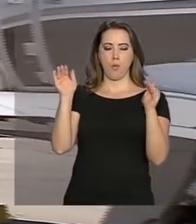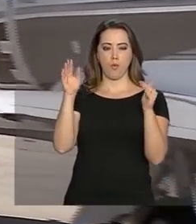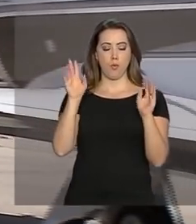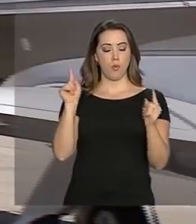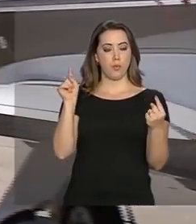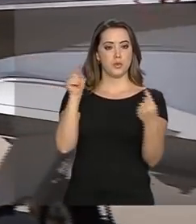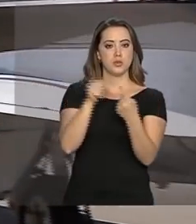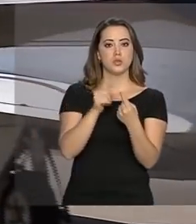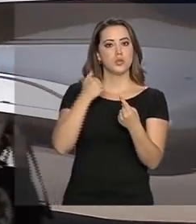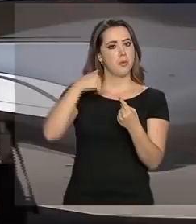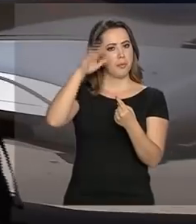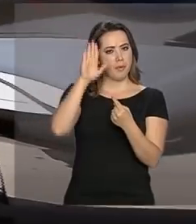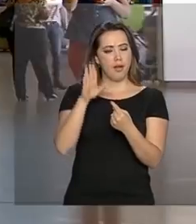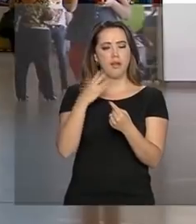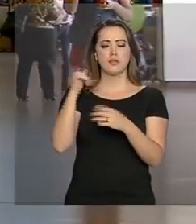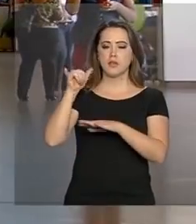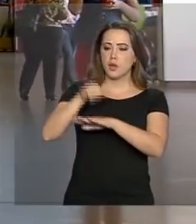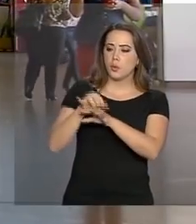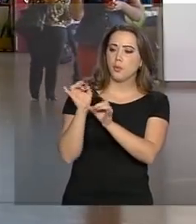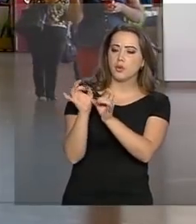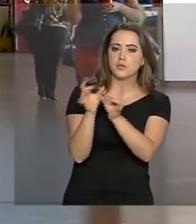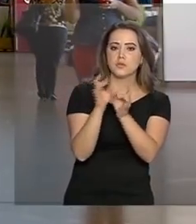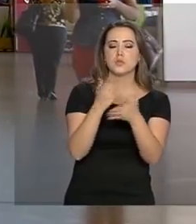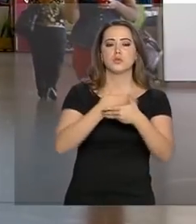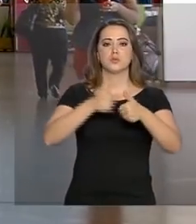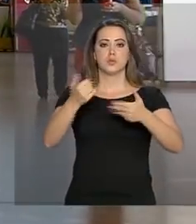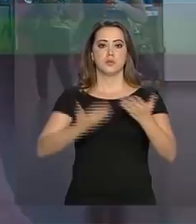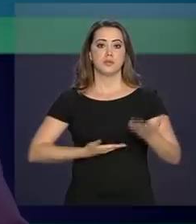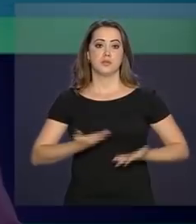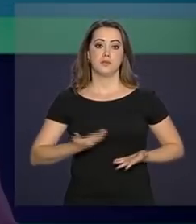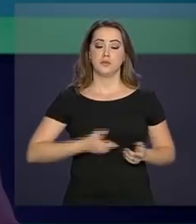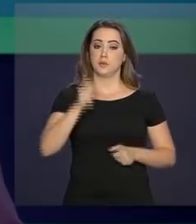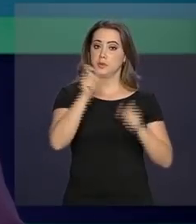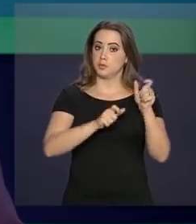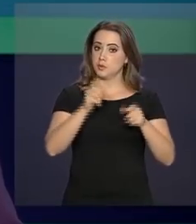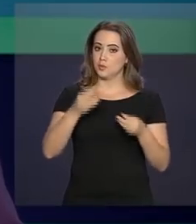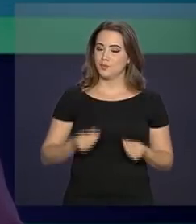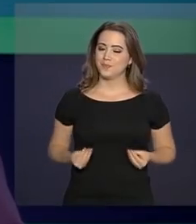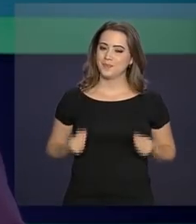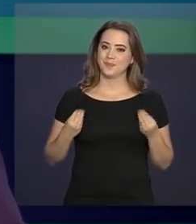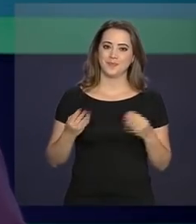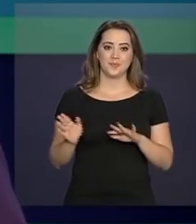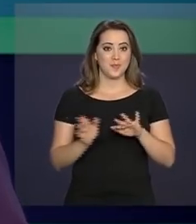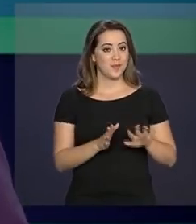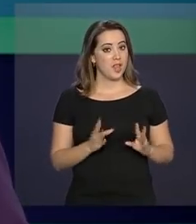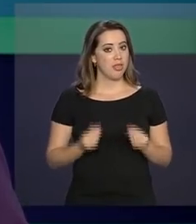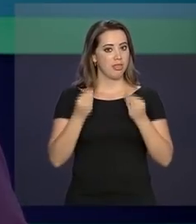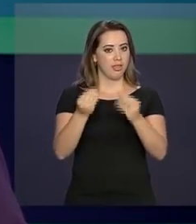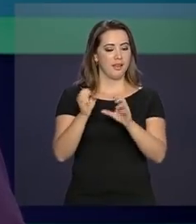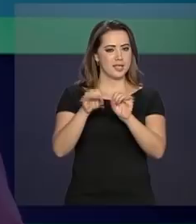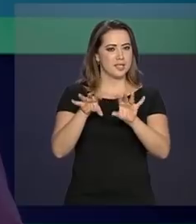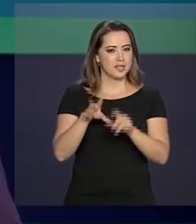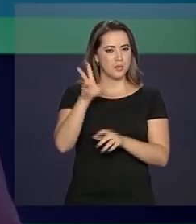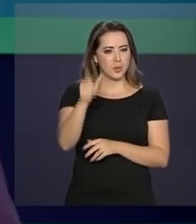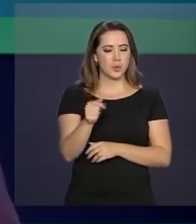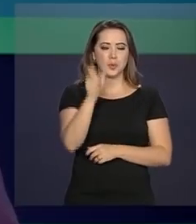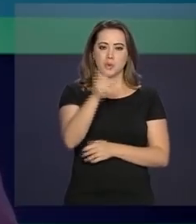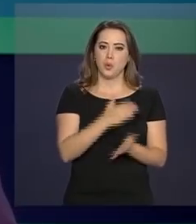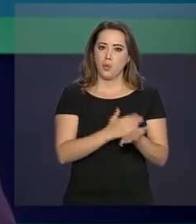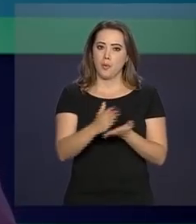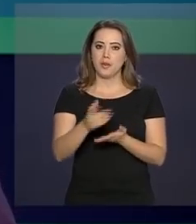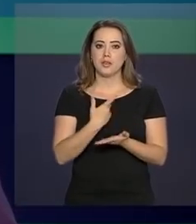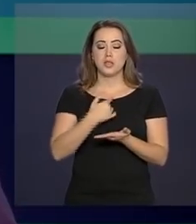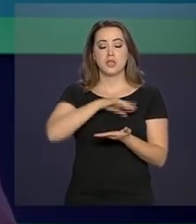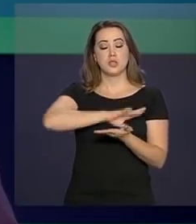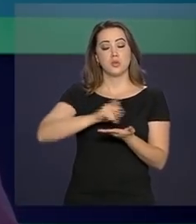mais aeroportos e melhoria do serviço para os usuários. Garantir educação para todos, o ano letivo vai começar com a distribuição